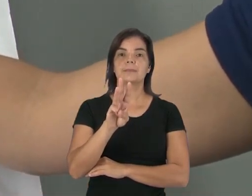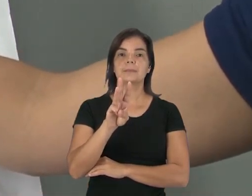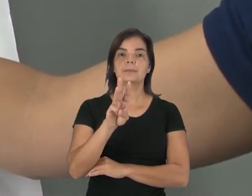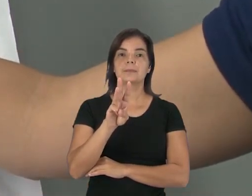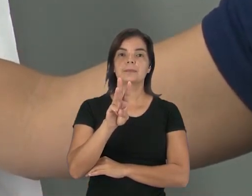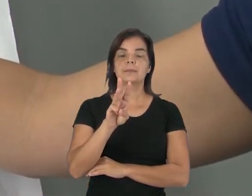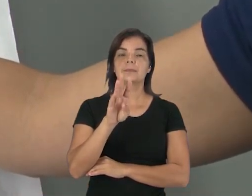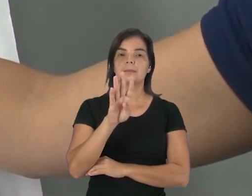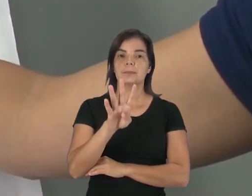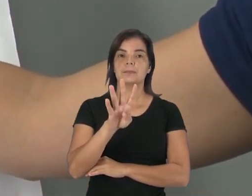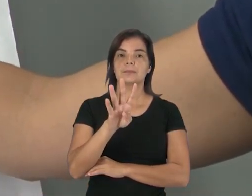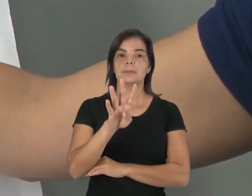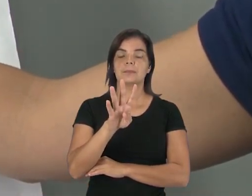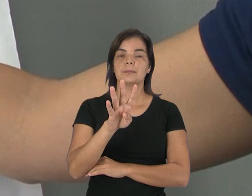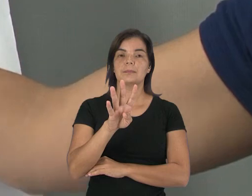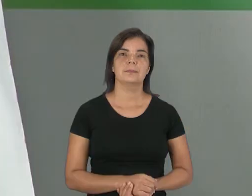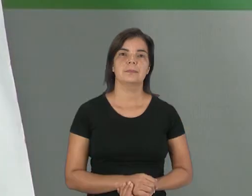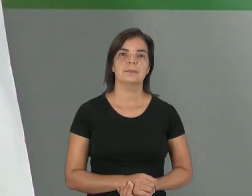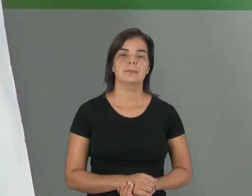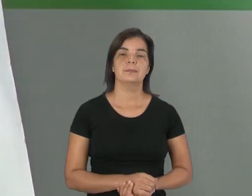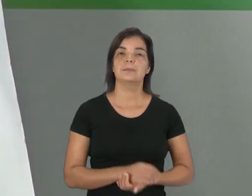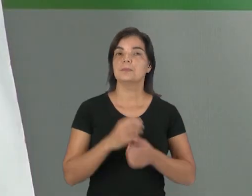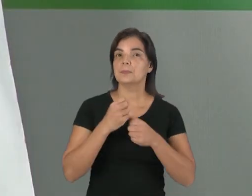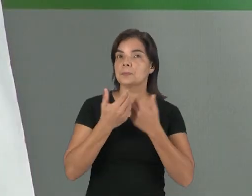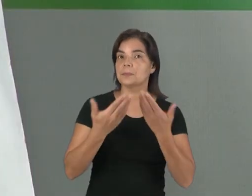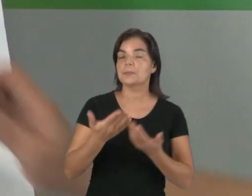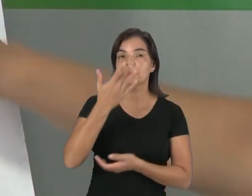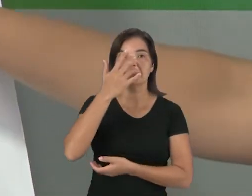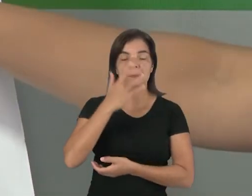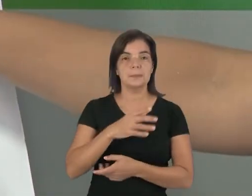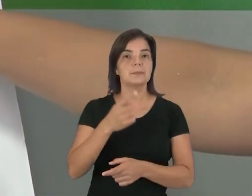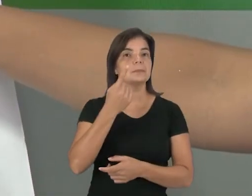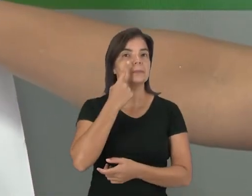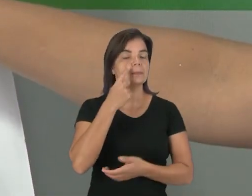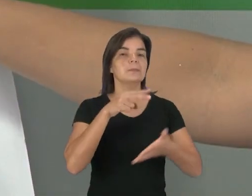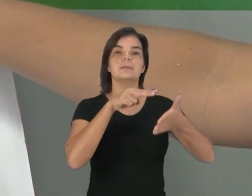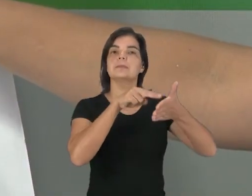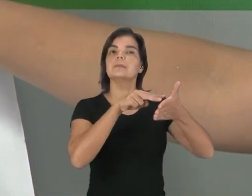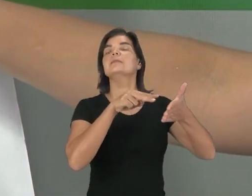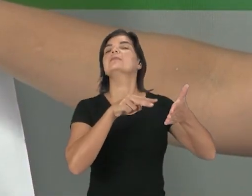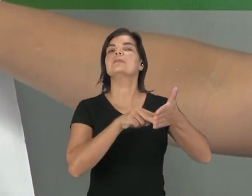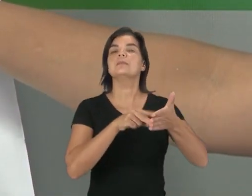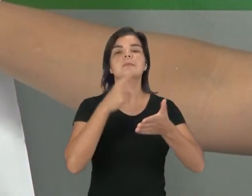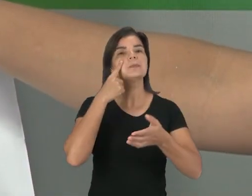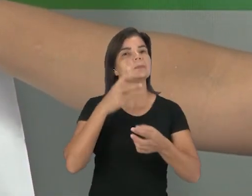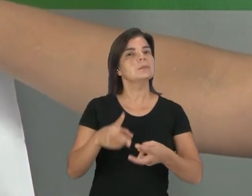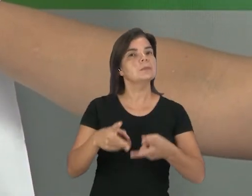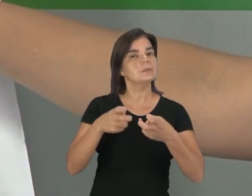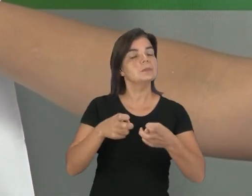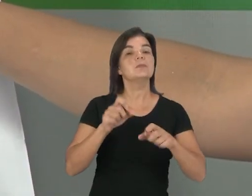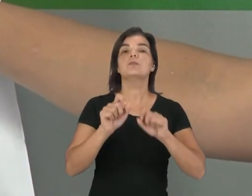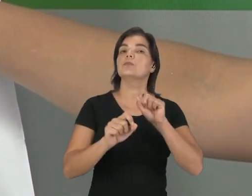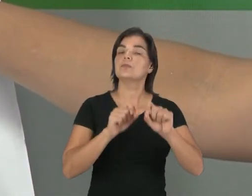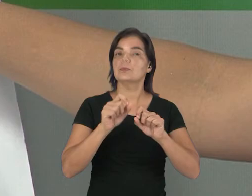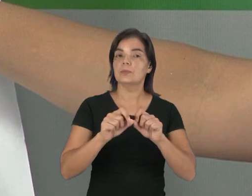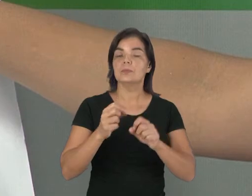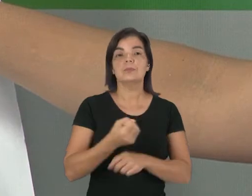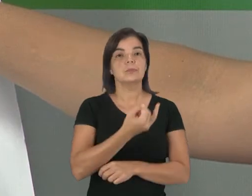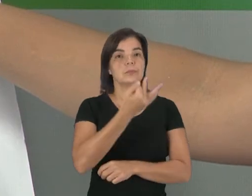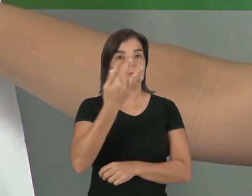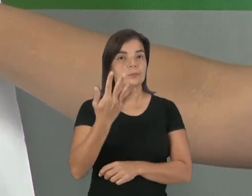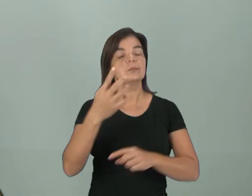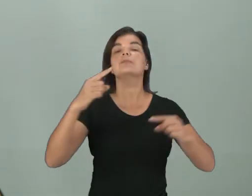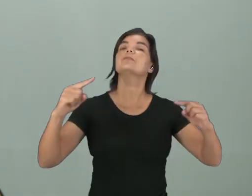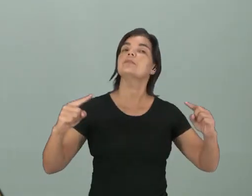3, 4. Opa! Muito bem, crianças. E olhando para esse prisma, nós percebemos no início da contagem